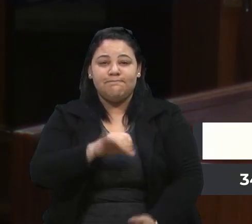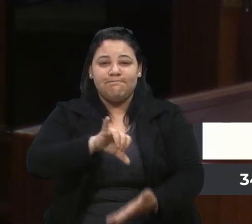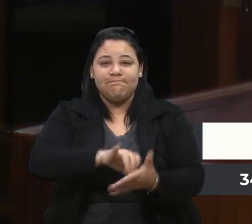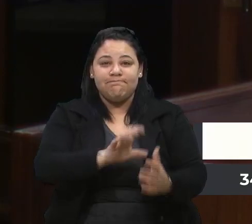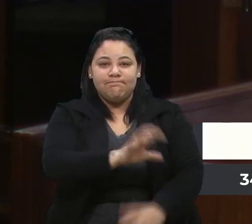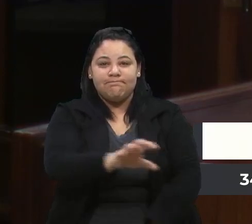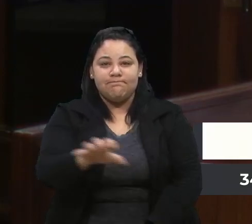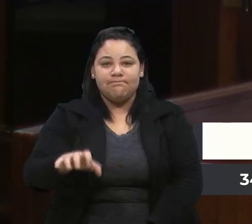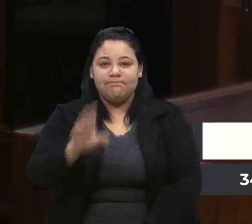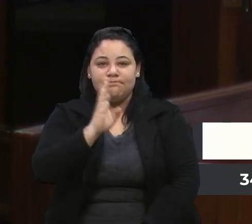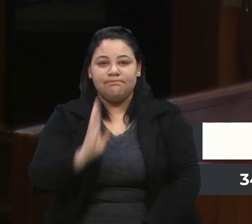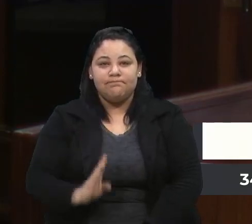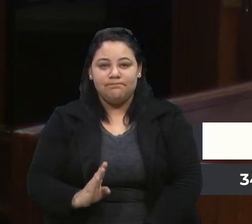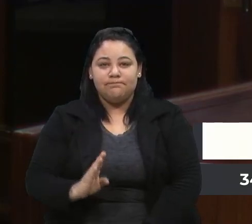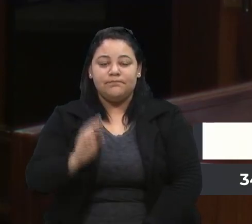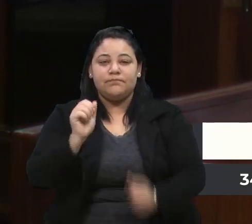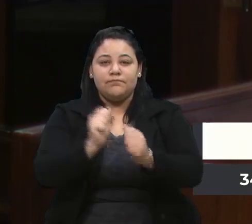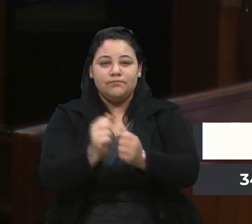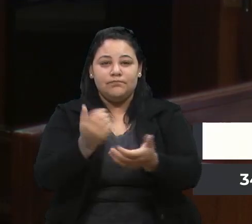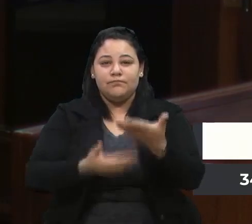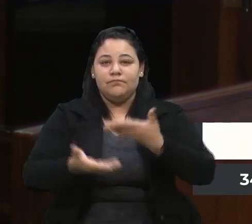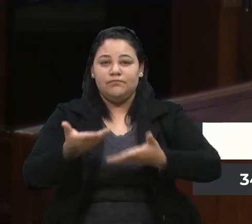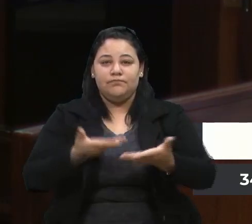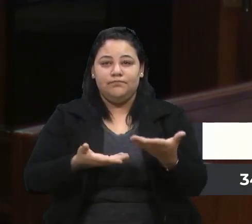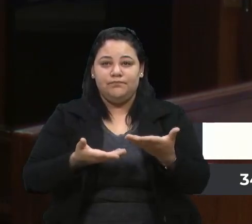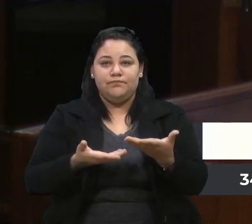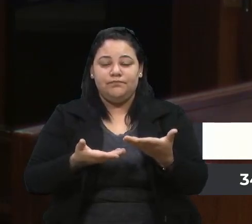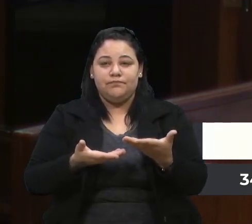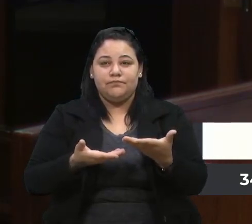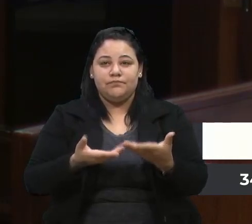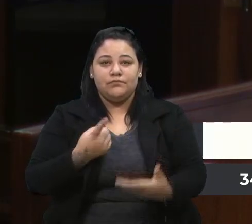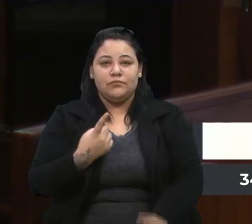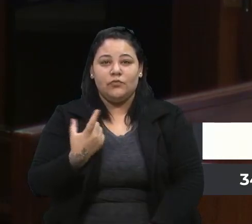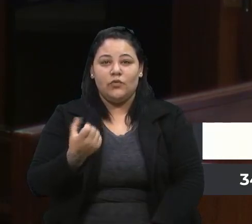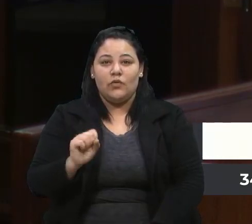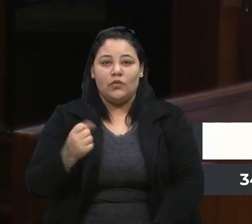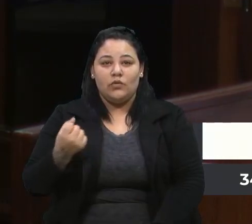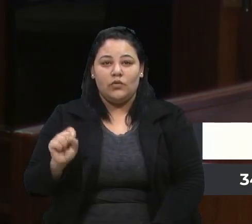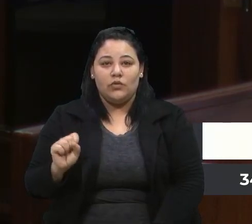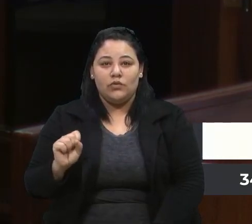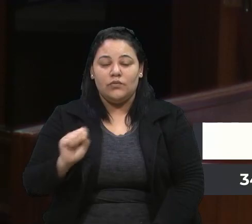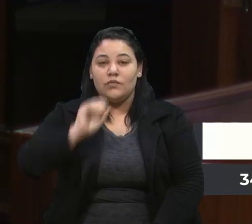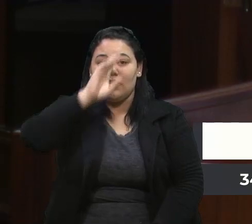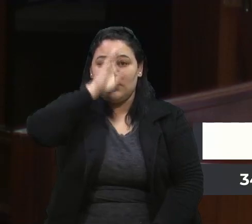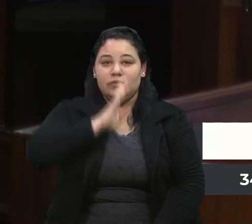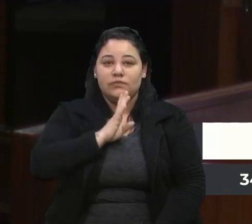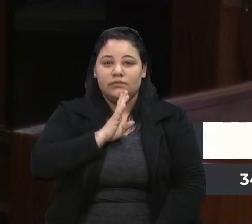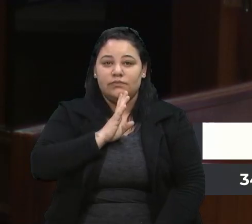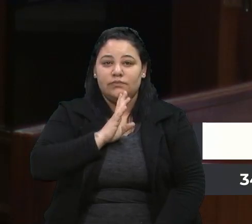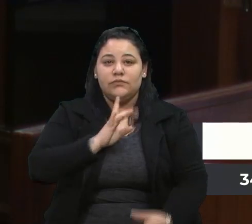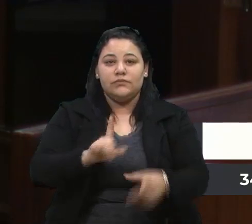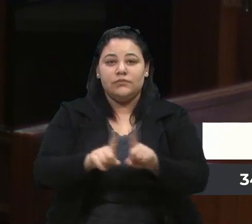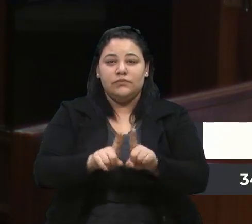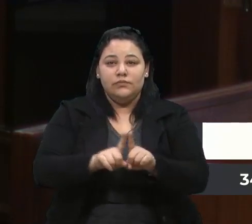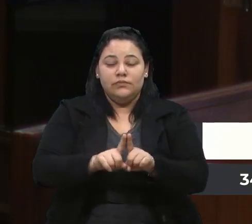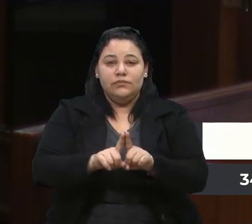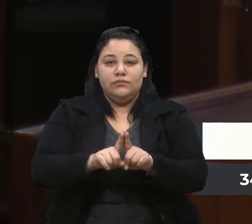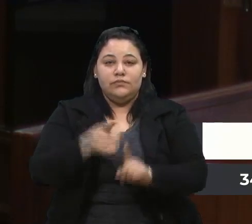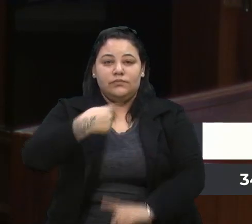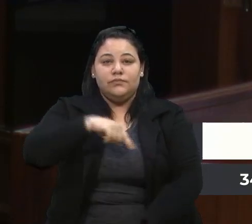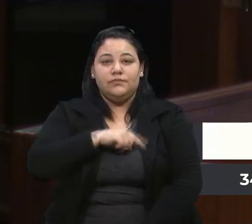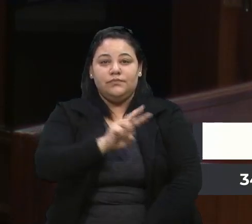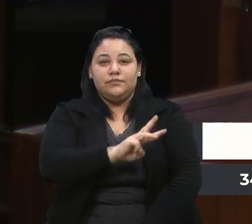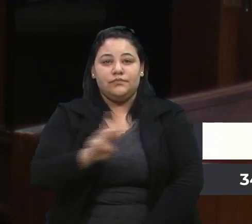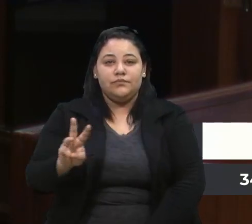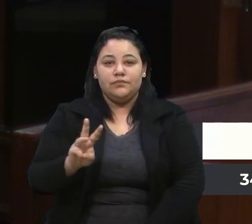nacional, através do atendimento 188, que é o telefone gratuito, e também pelo nosso site, que é